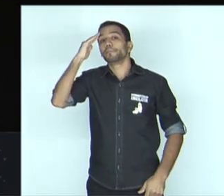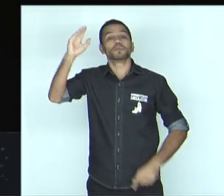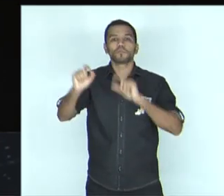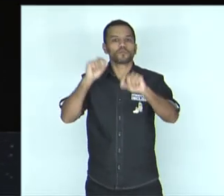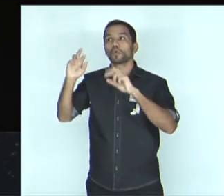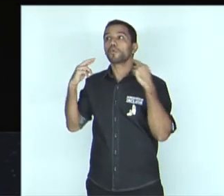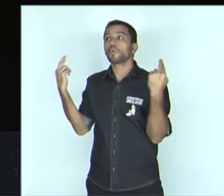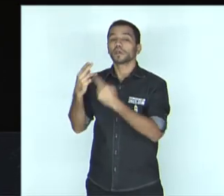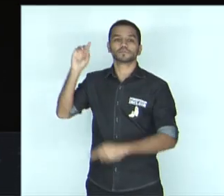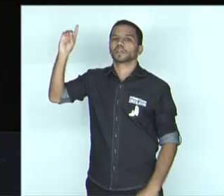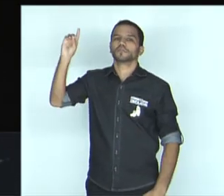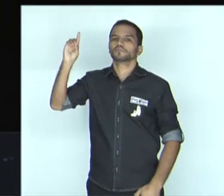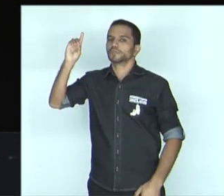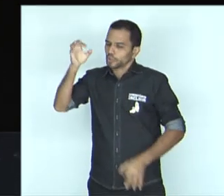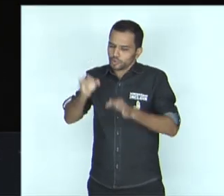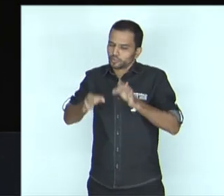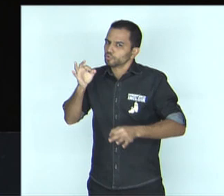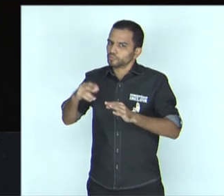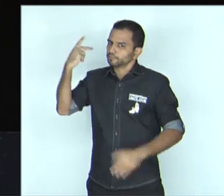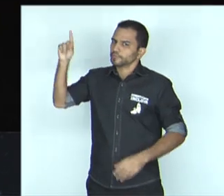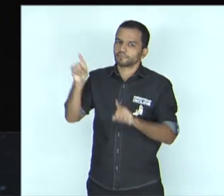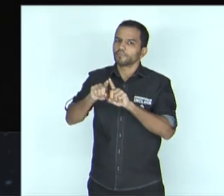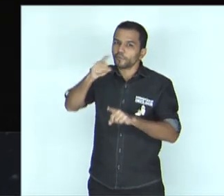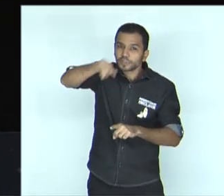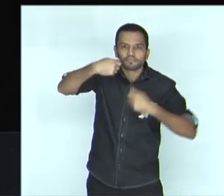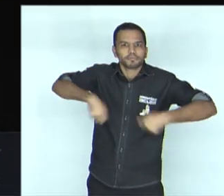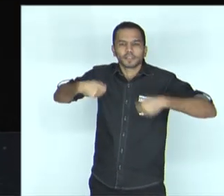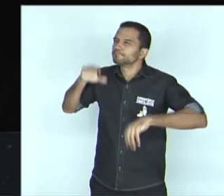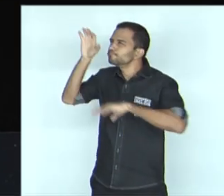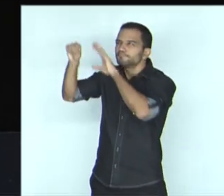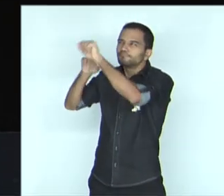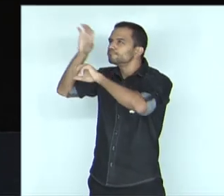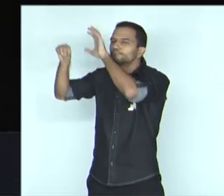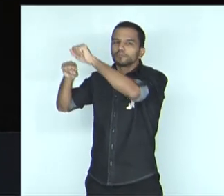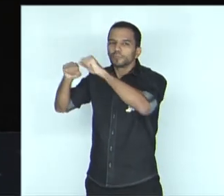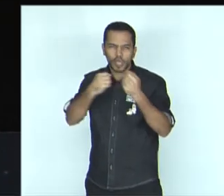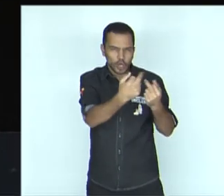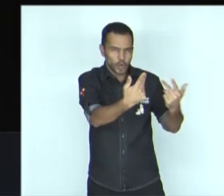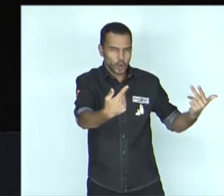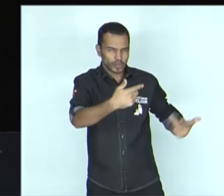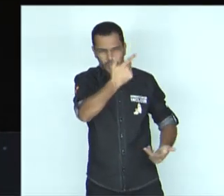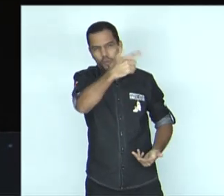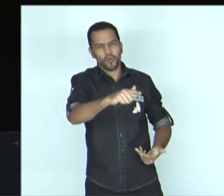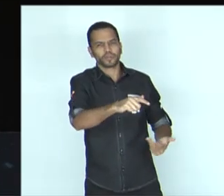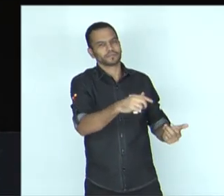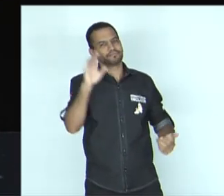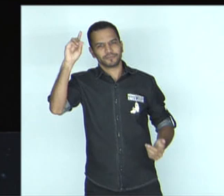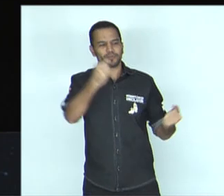e a sua justiça, e todas as demais coisas vos